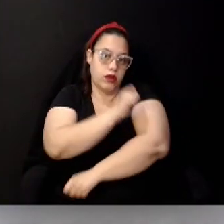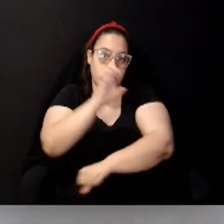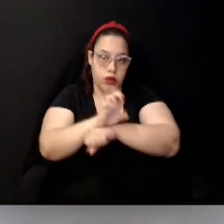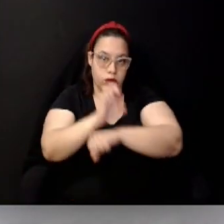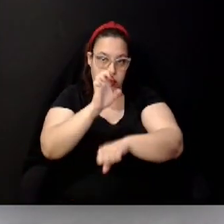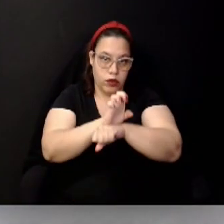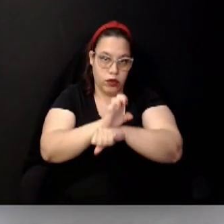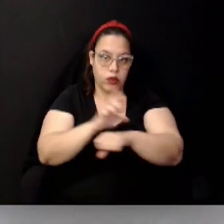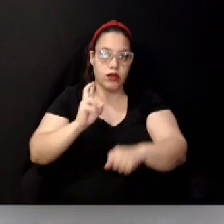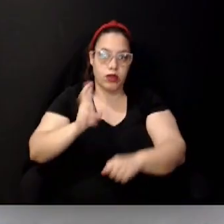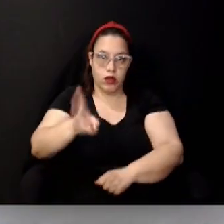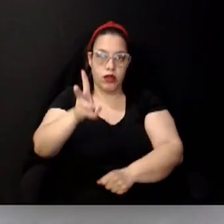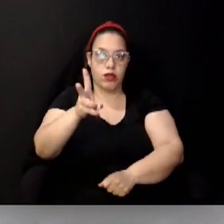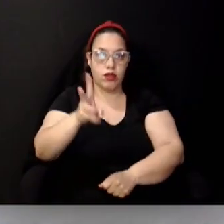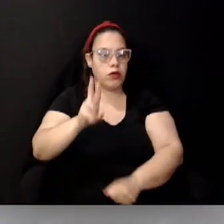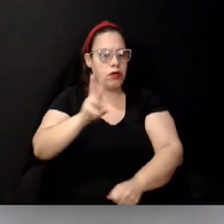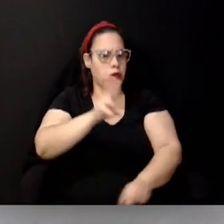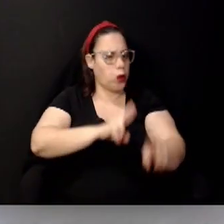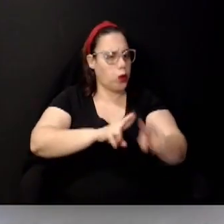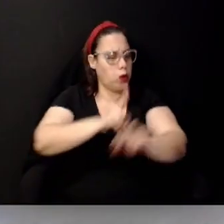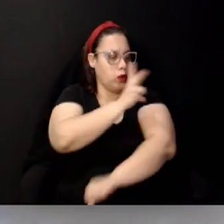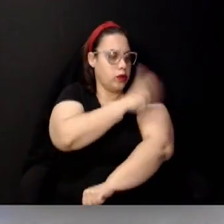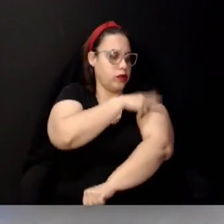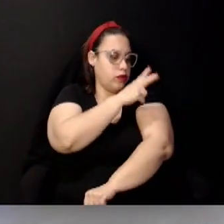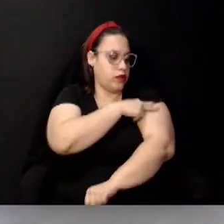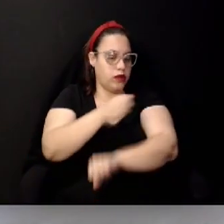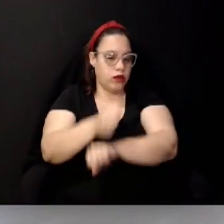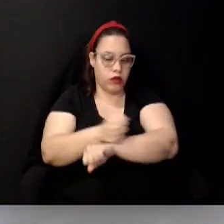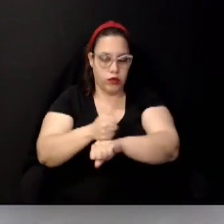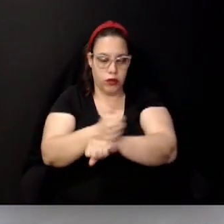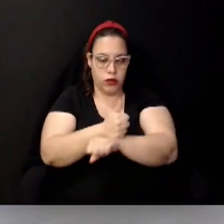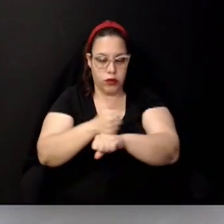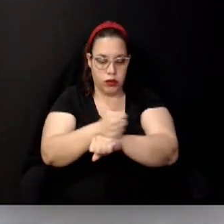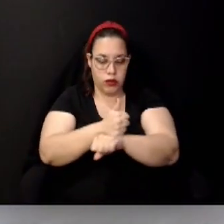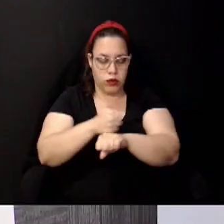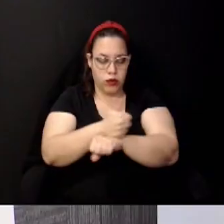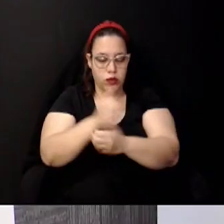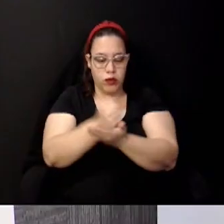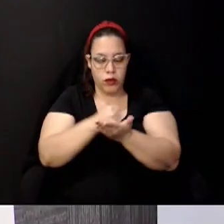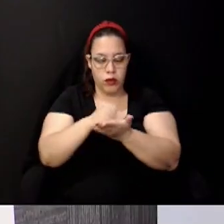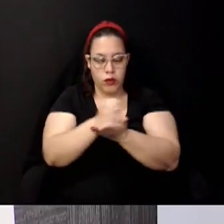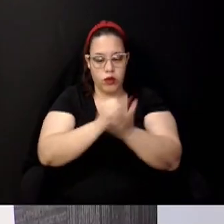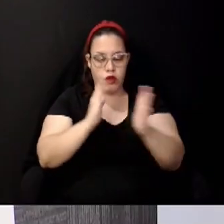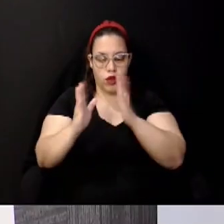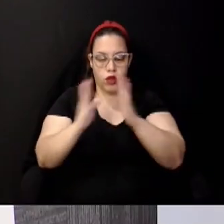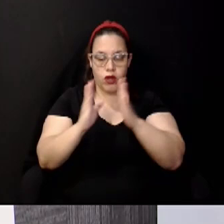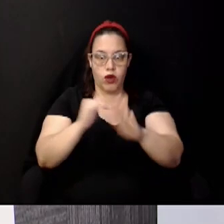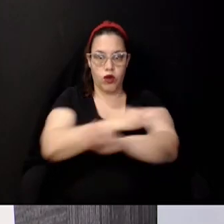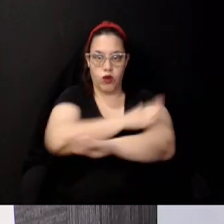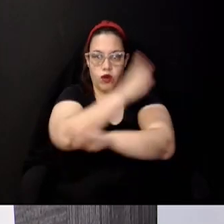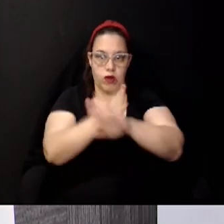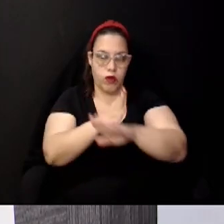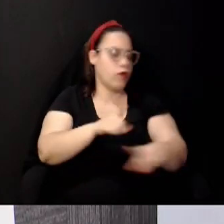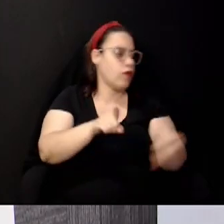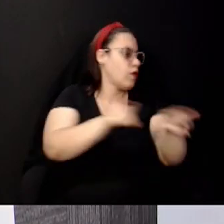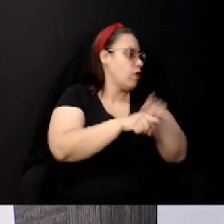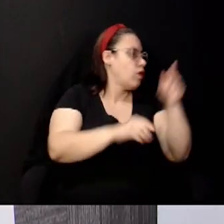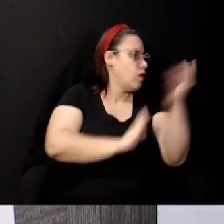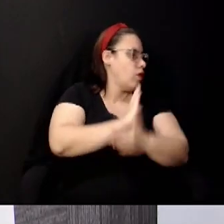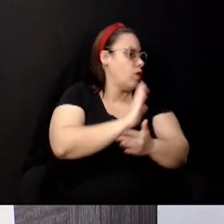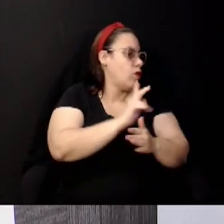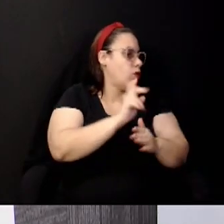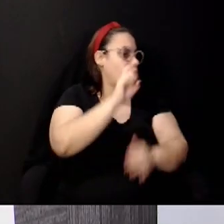com a supervisão de um farmacêutico em todo o período de funcionamento da unidade. Também foi aprovado, só que em